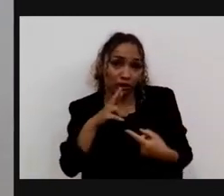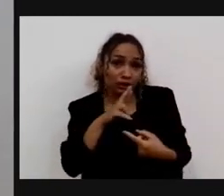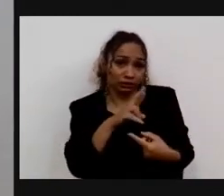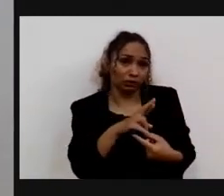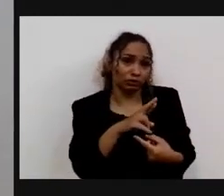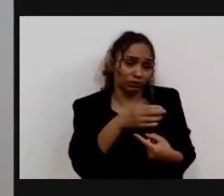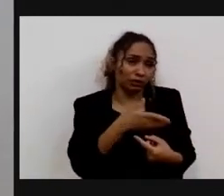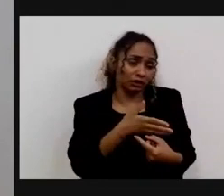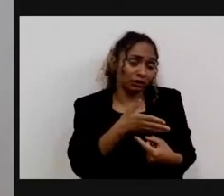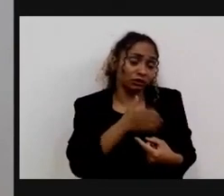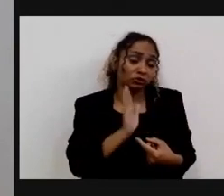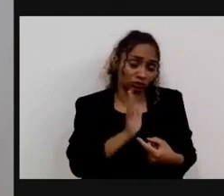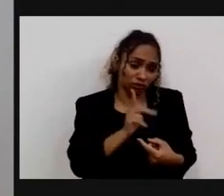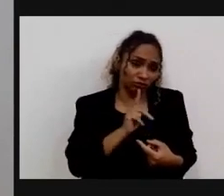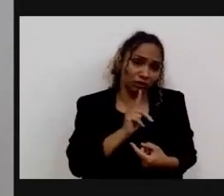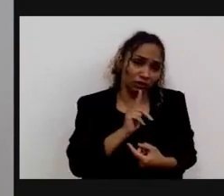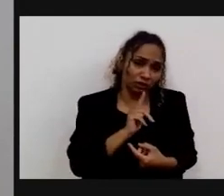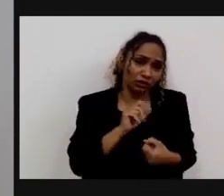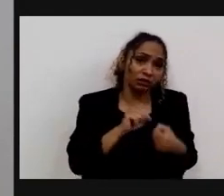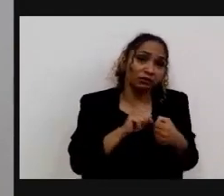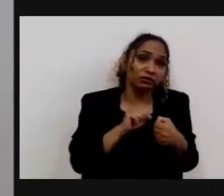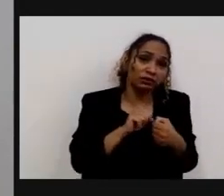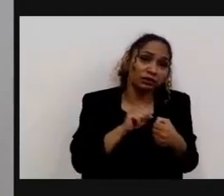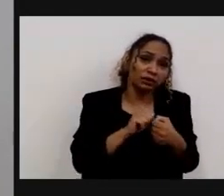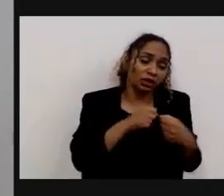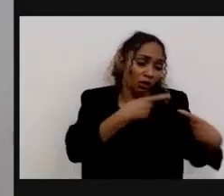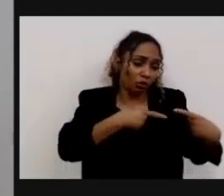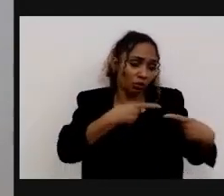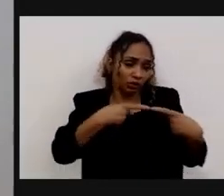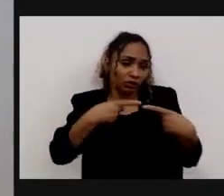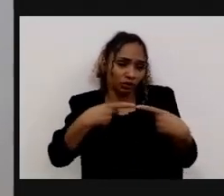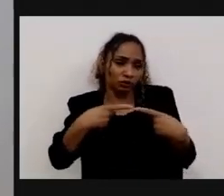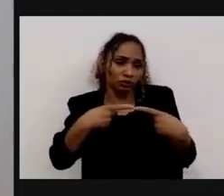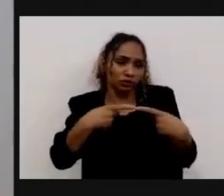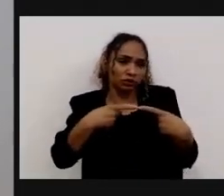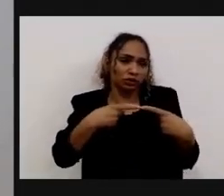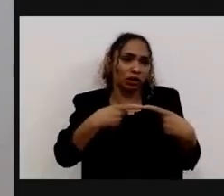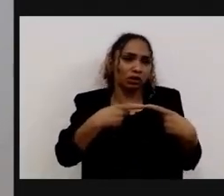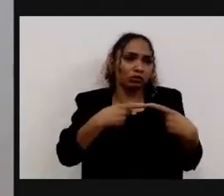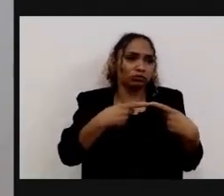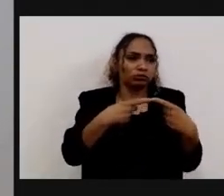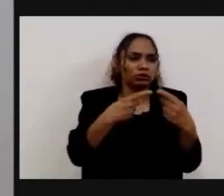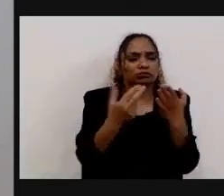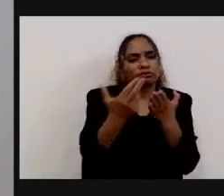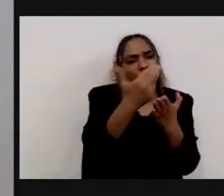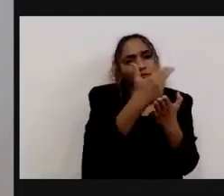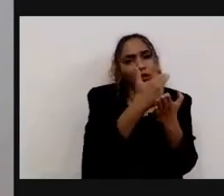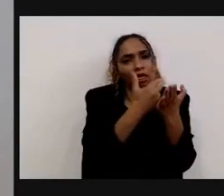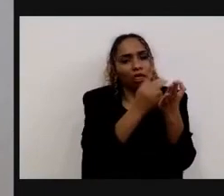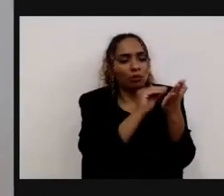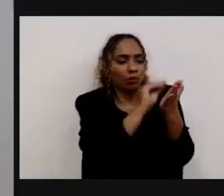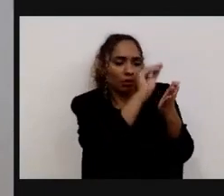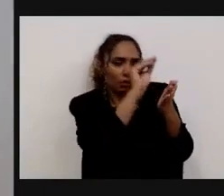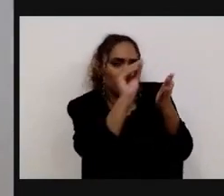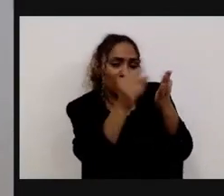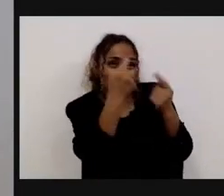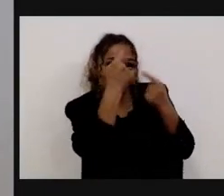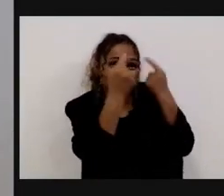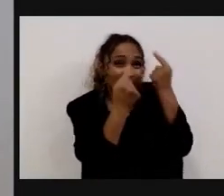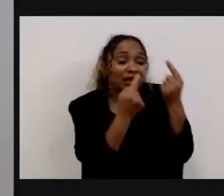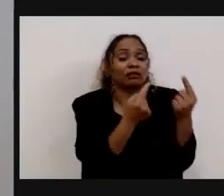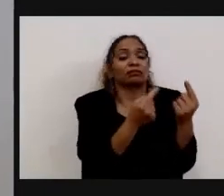solução para isso a gente já tinha é fazer uma discussão em árvore de mapa mental e